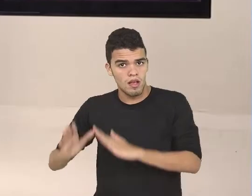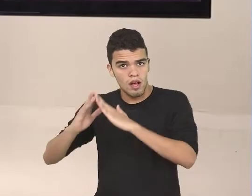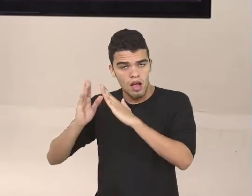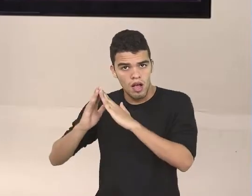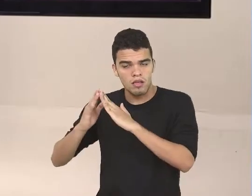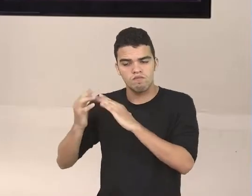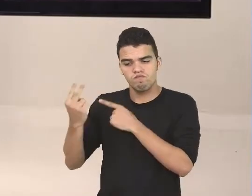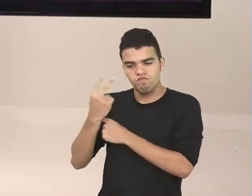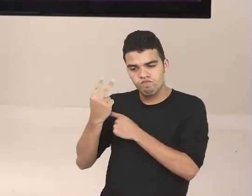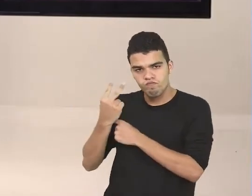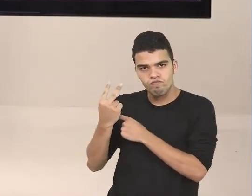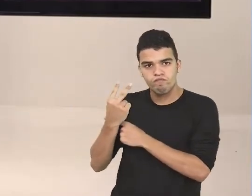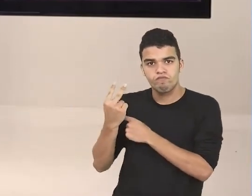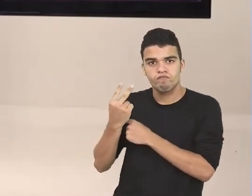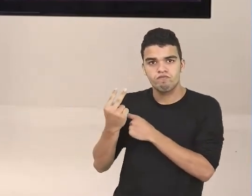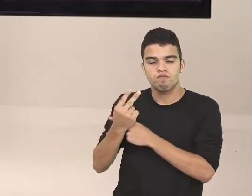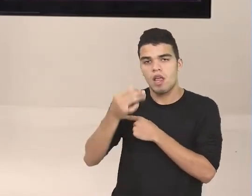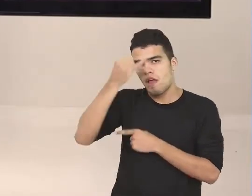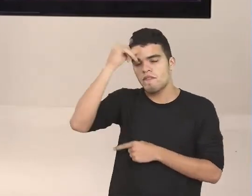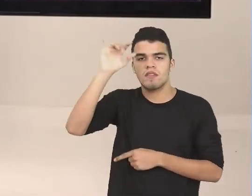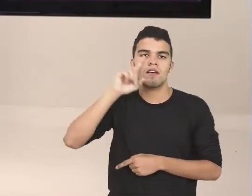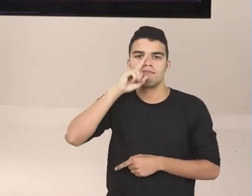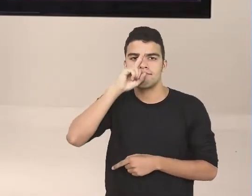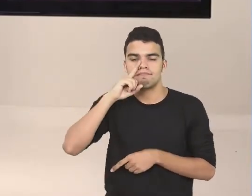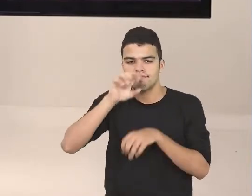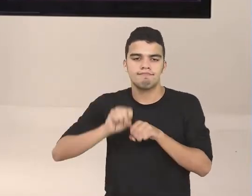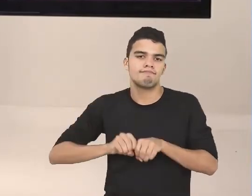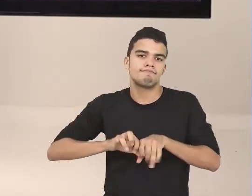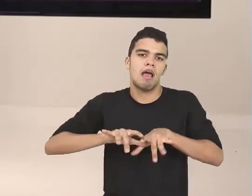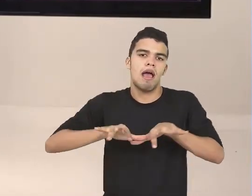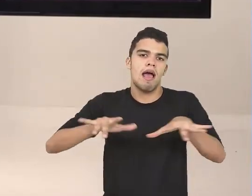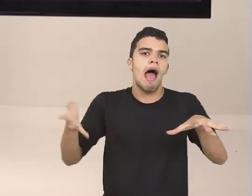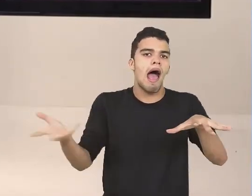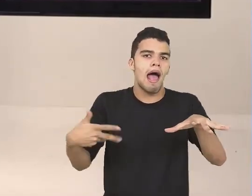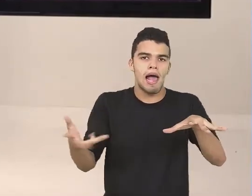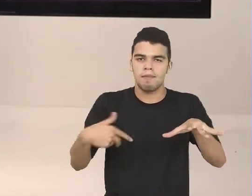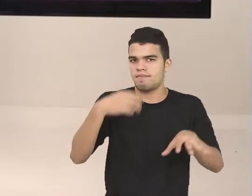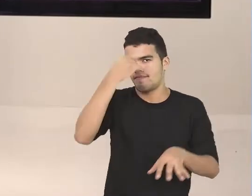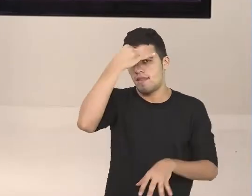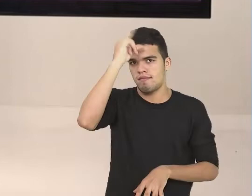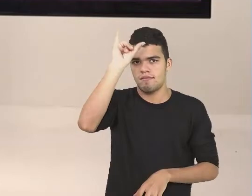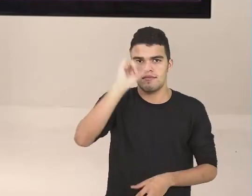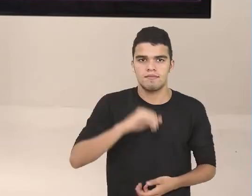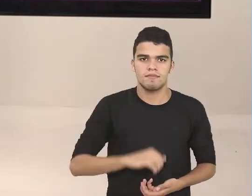você diminui o risco dessa doença se propagar de uma forma muito rápida, tá?